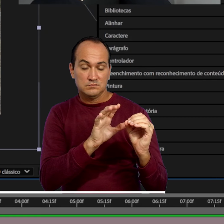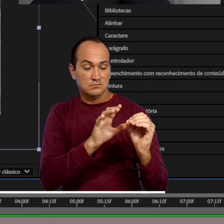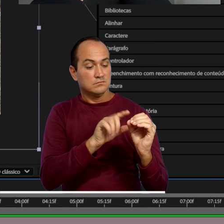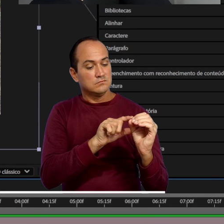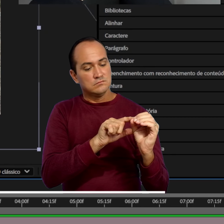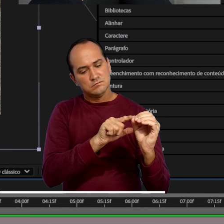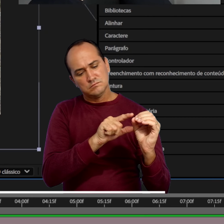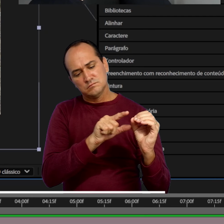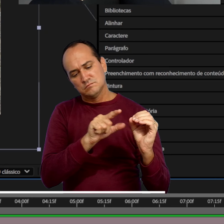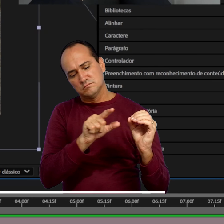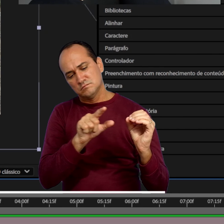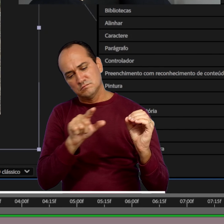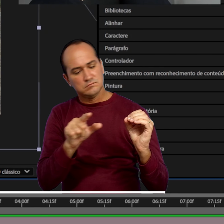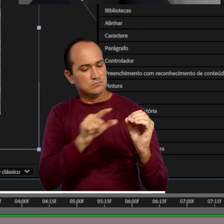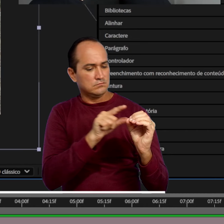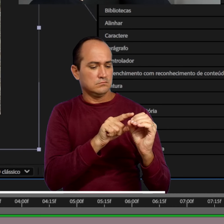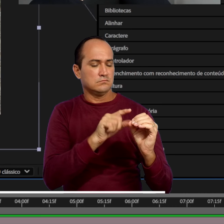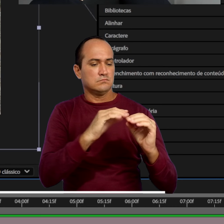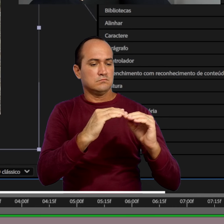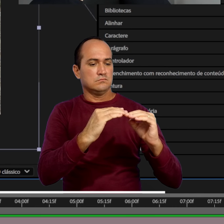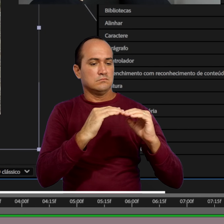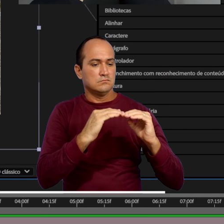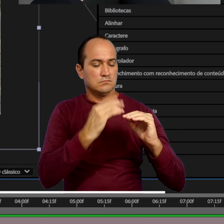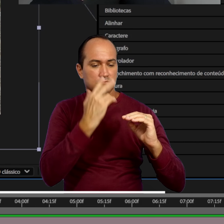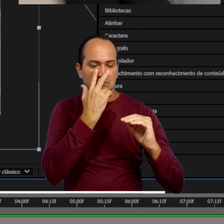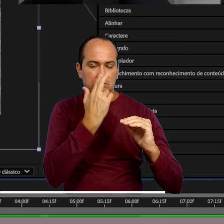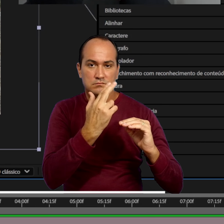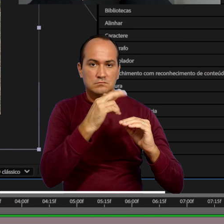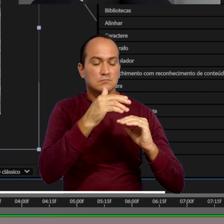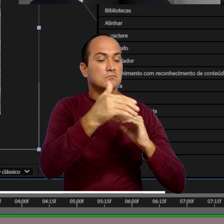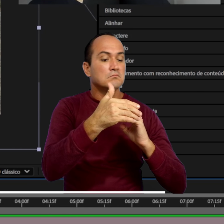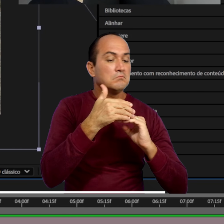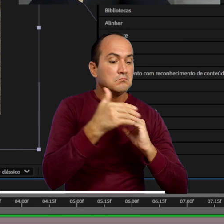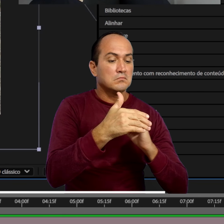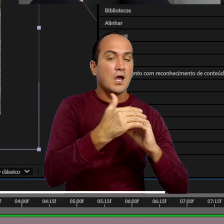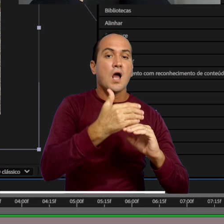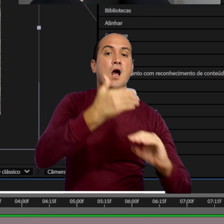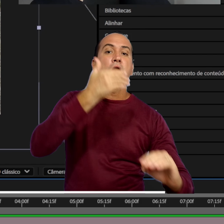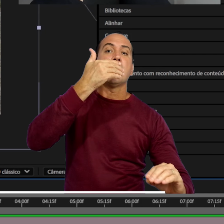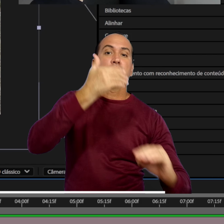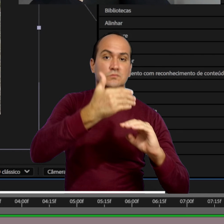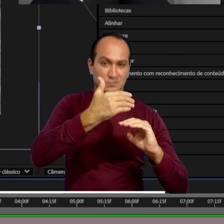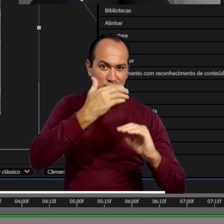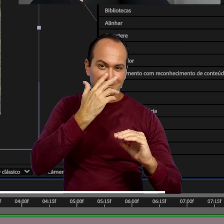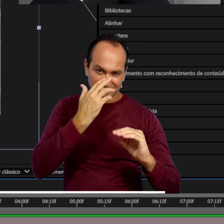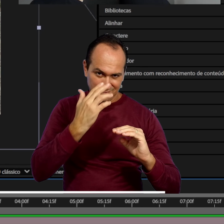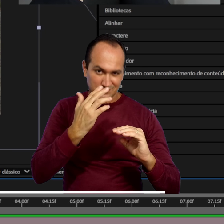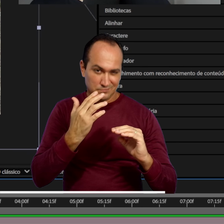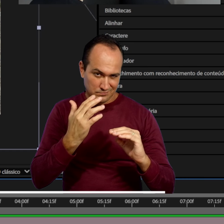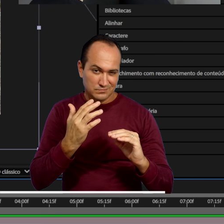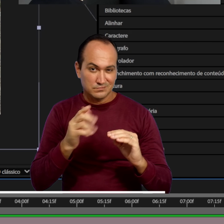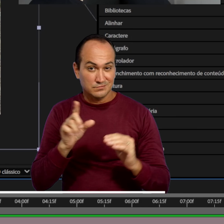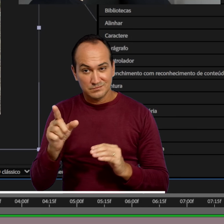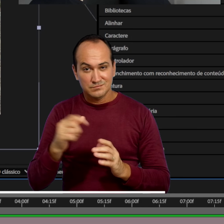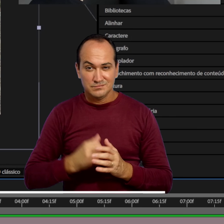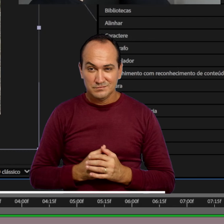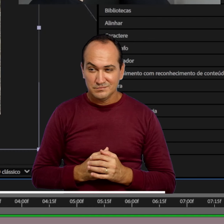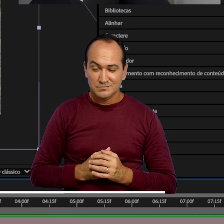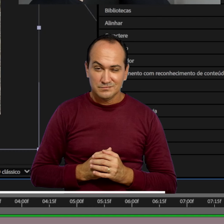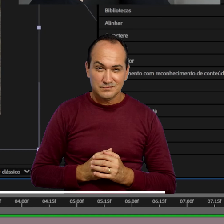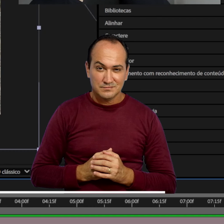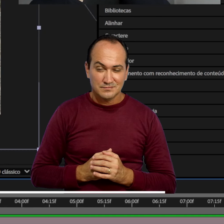exatamente essa. É uma situação onde essa minha pedra ela pareça que está bem mais alta, né? Ela está